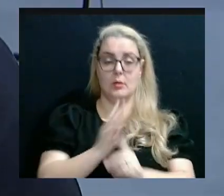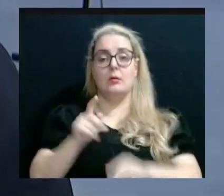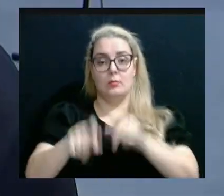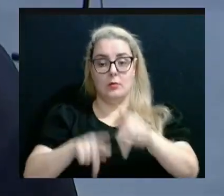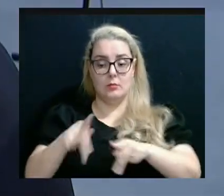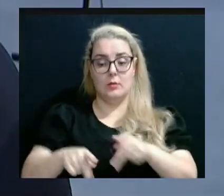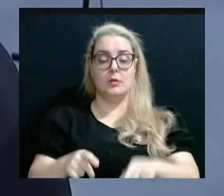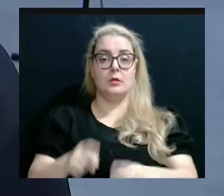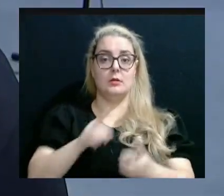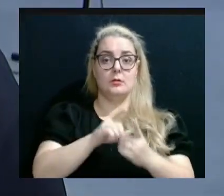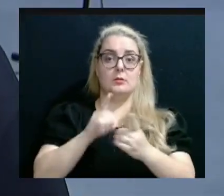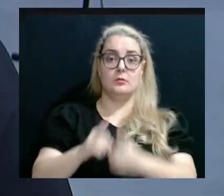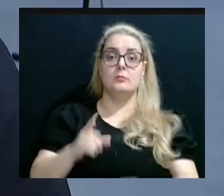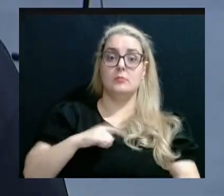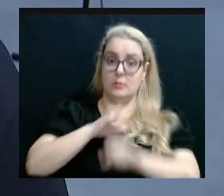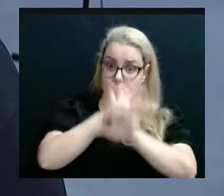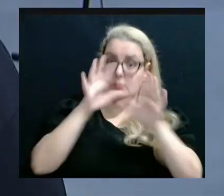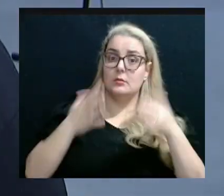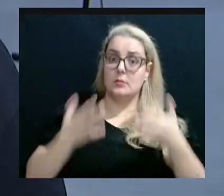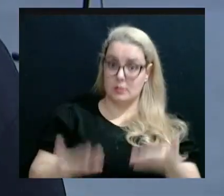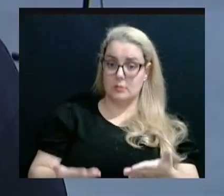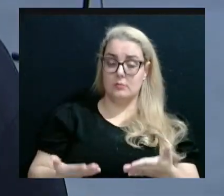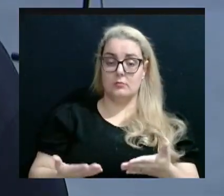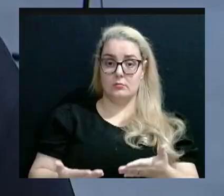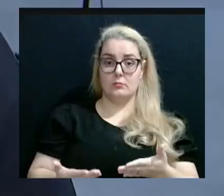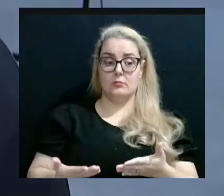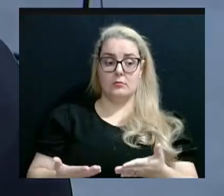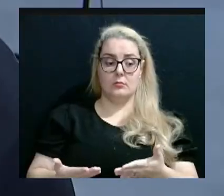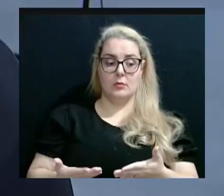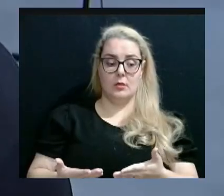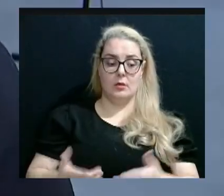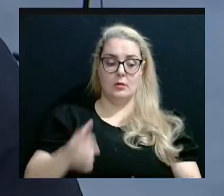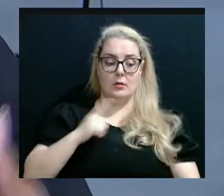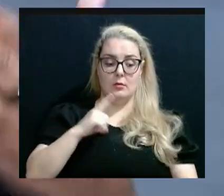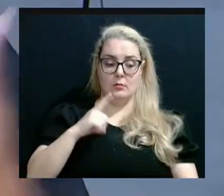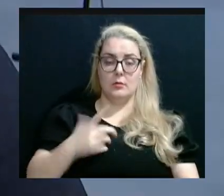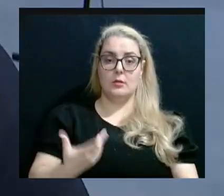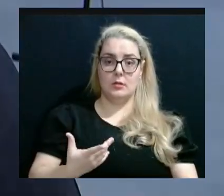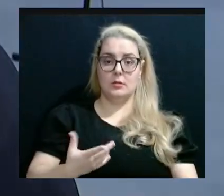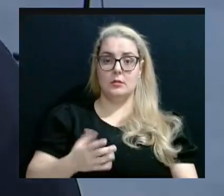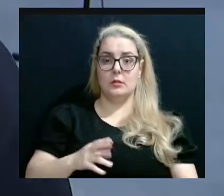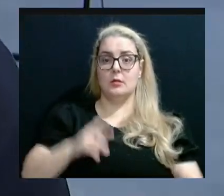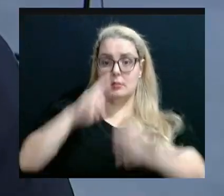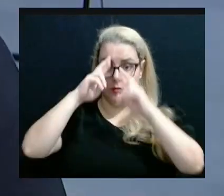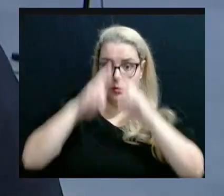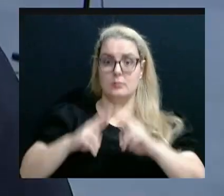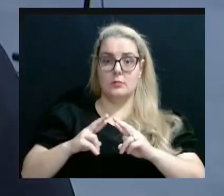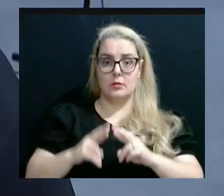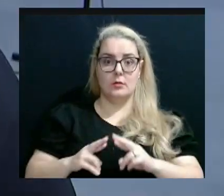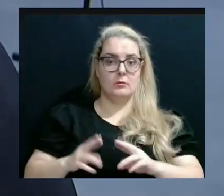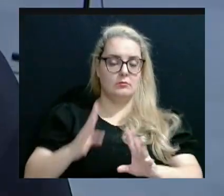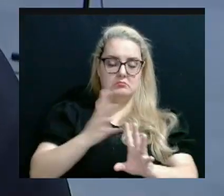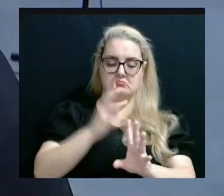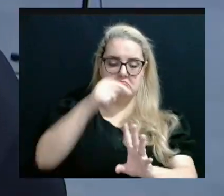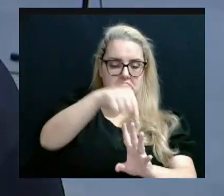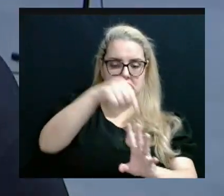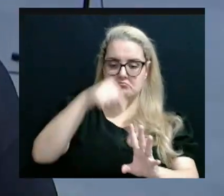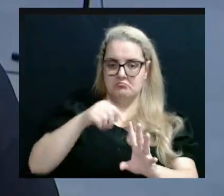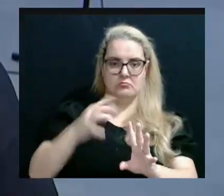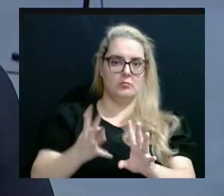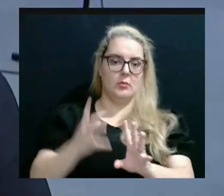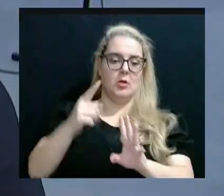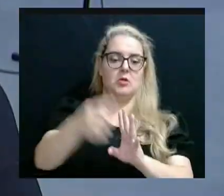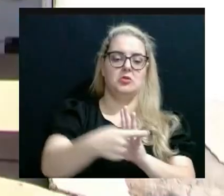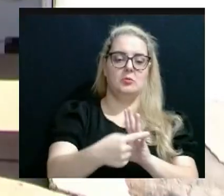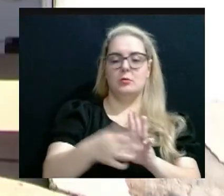ter transparência para que ela esteja sendo respeitada no lugar que ela estiver na fila ou quando de fato ela